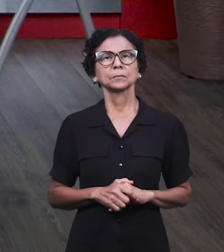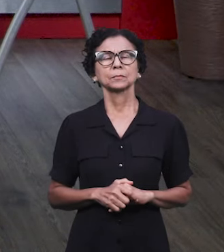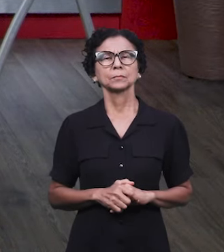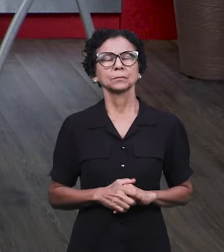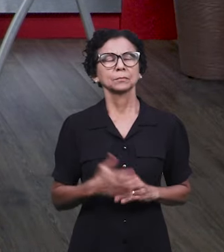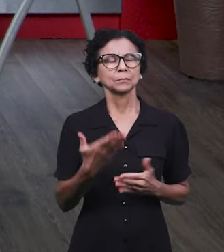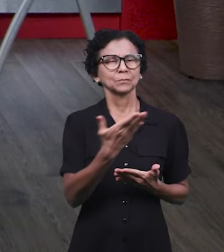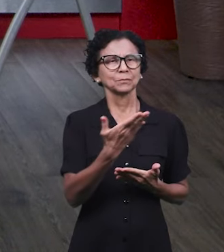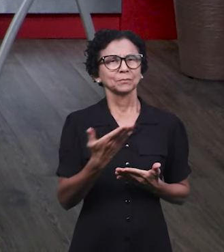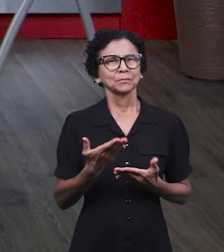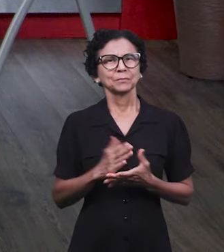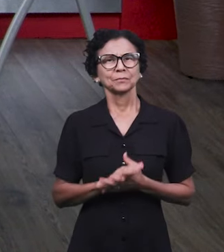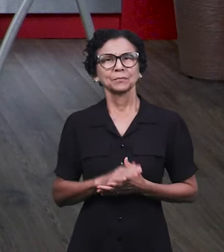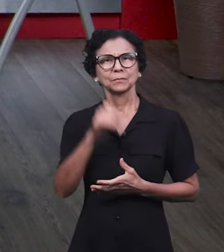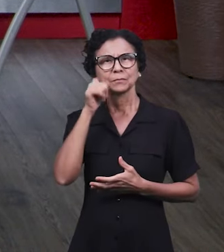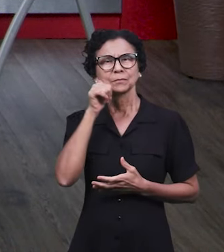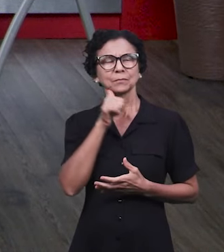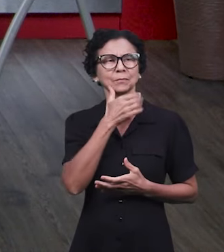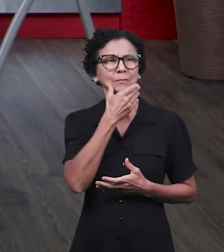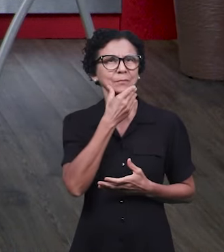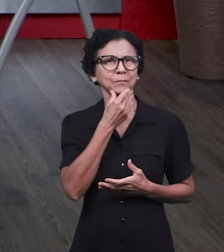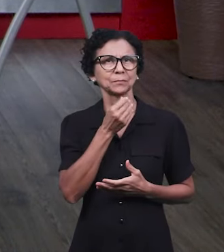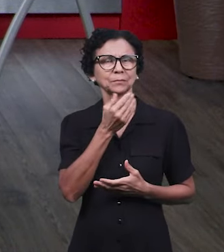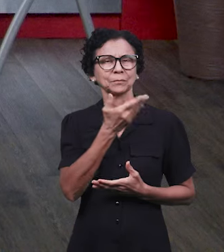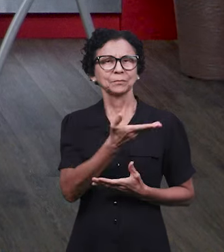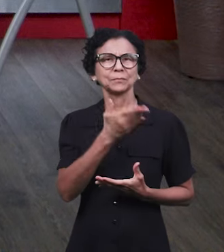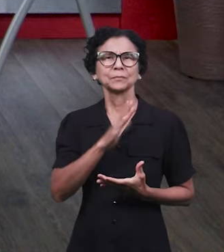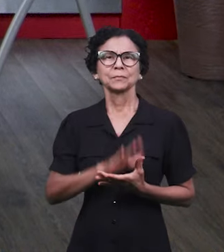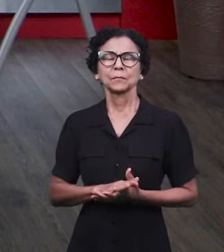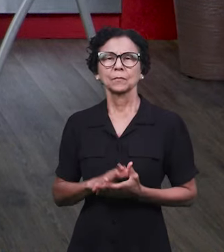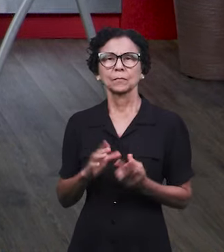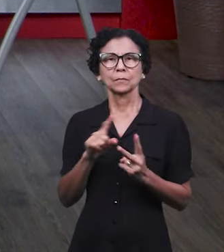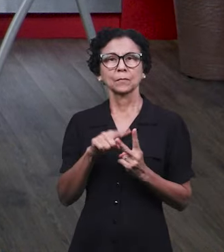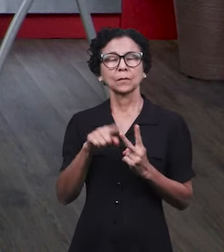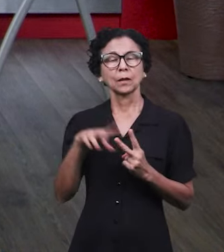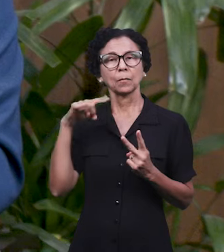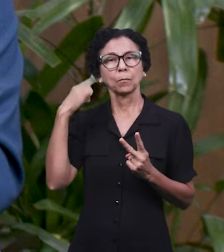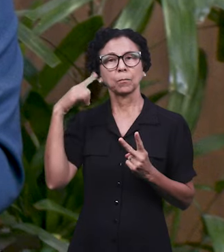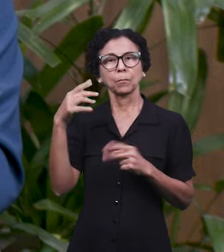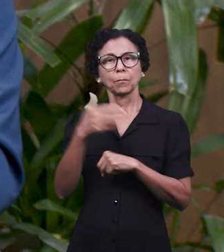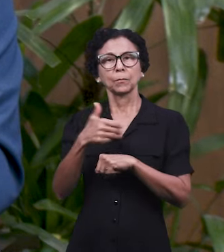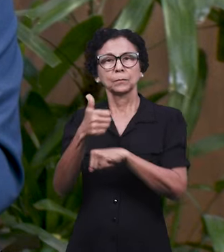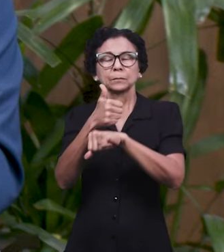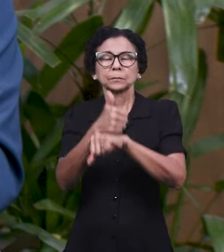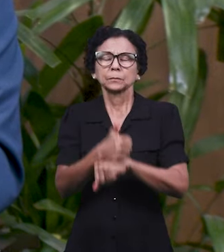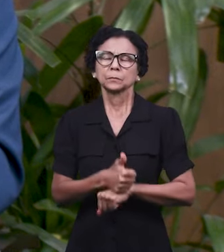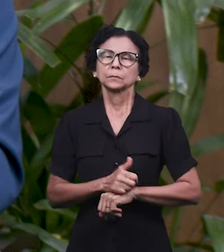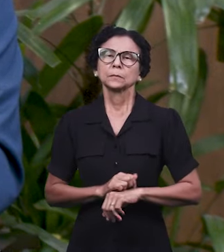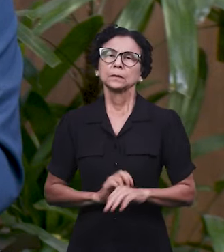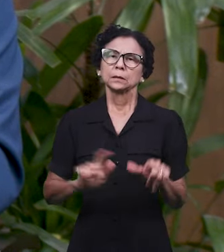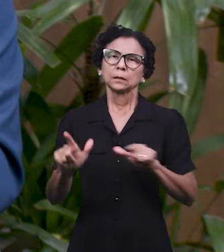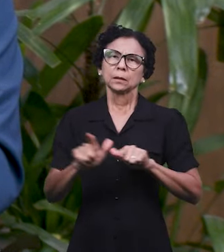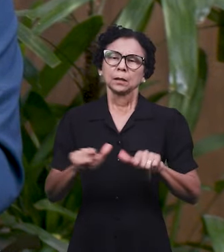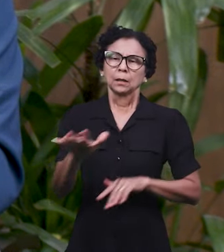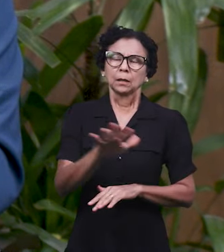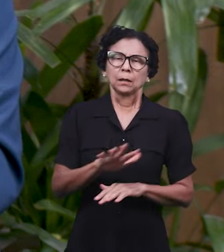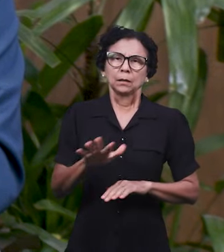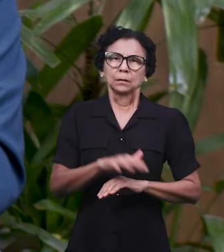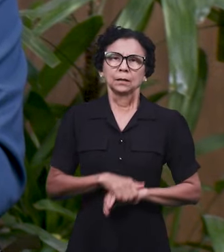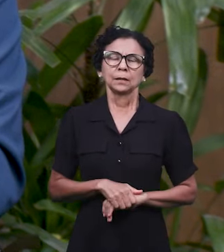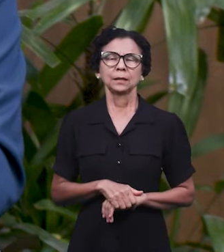Diniz e a Dra Luana custer advogados e que atuam nessa área do direito